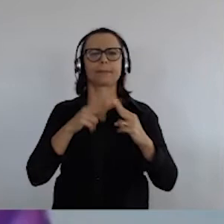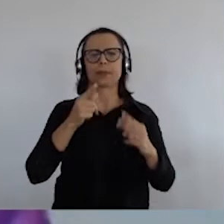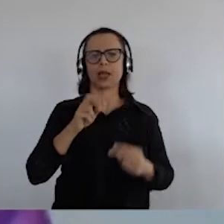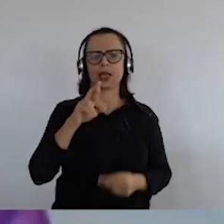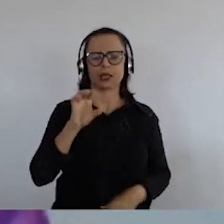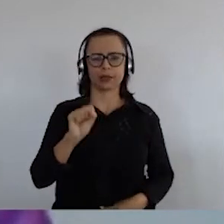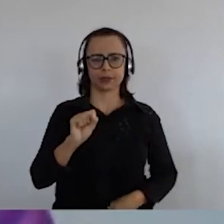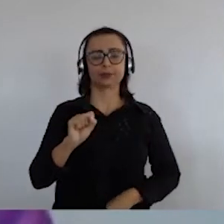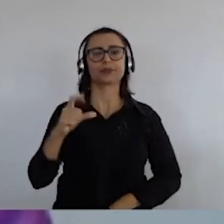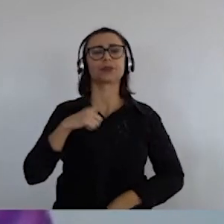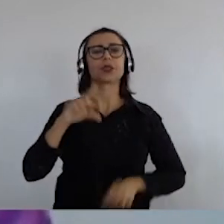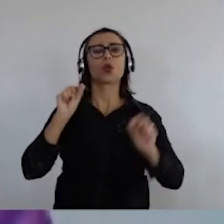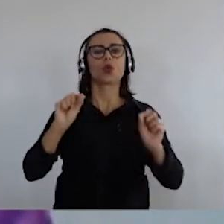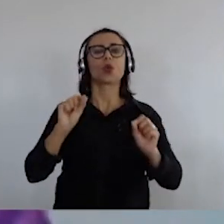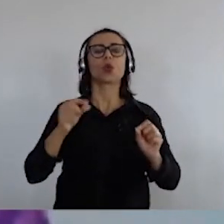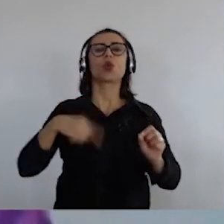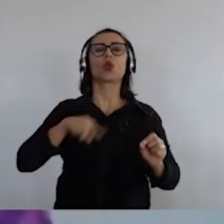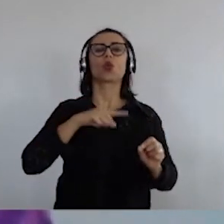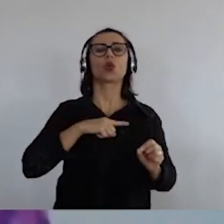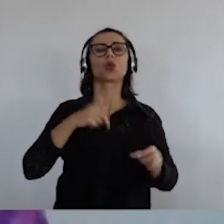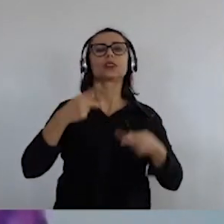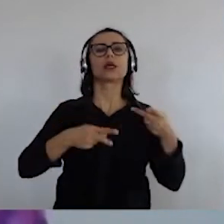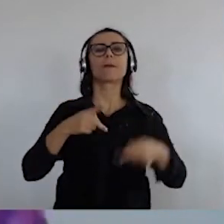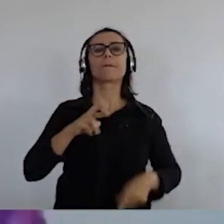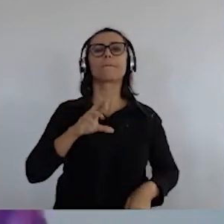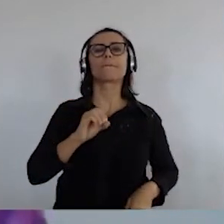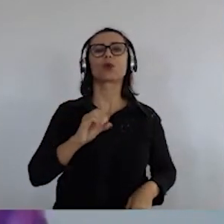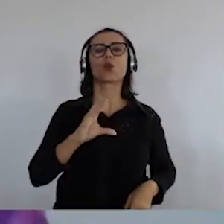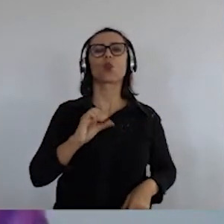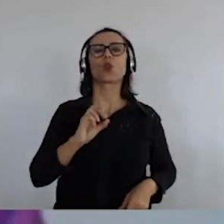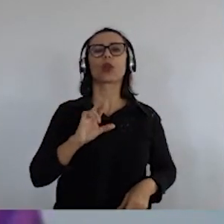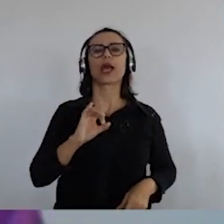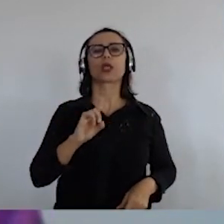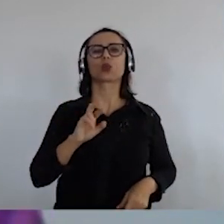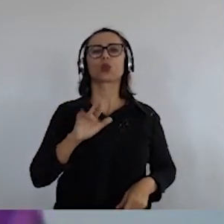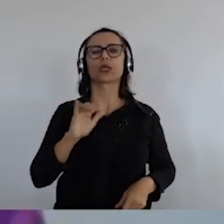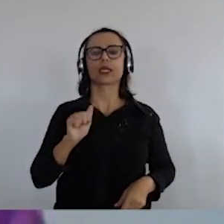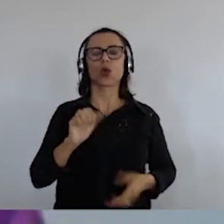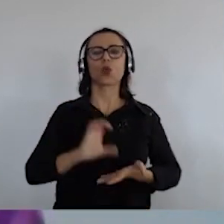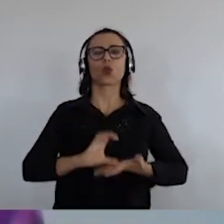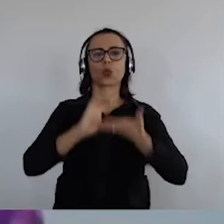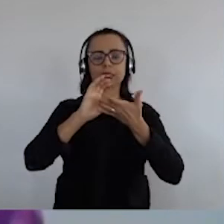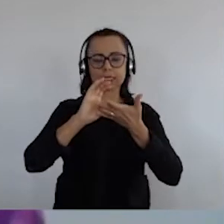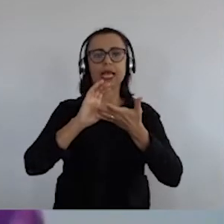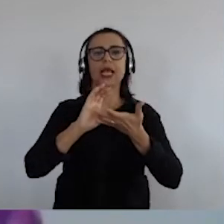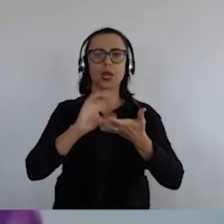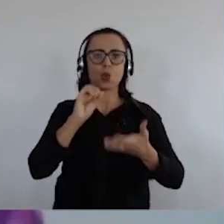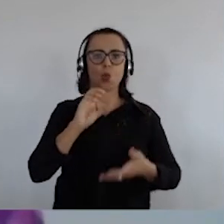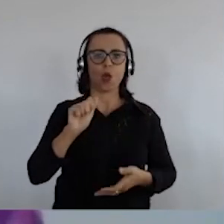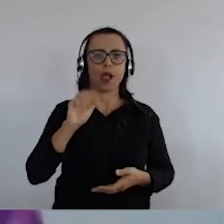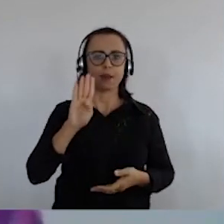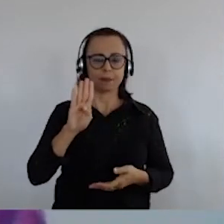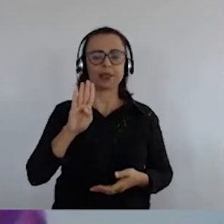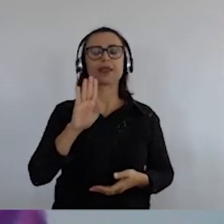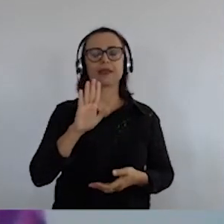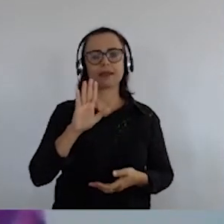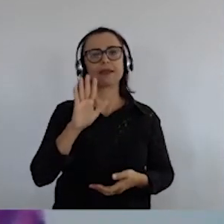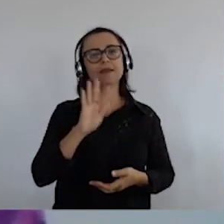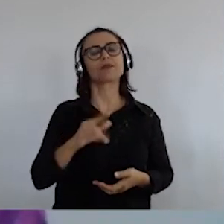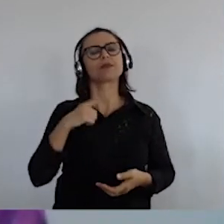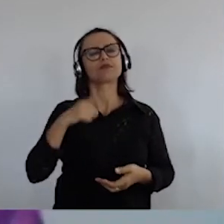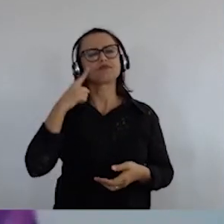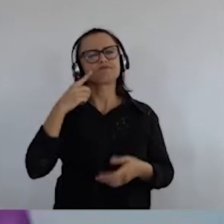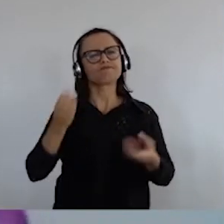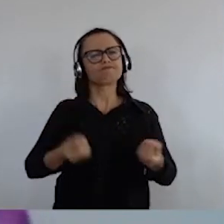registrar que a Procuradoria do Conselho Federal da OAB segue firme e produtiva em sua